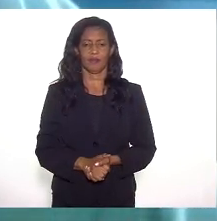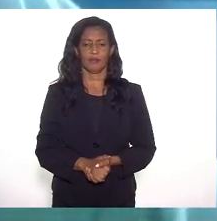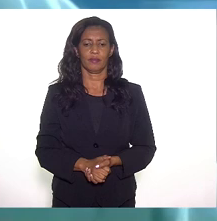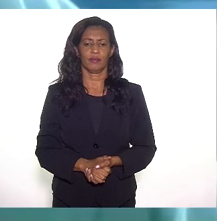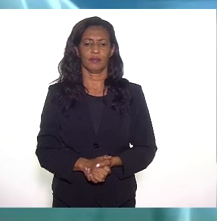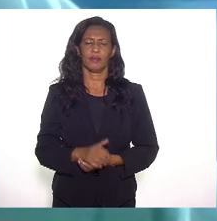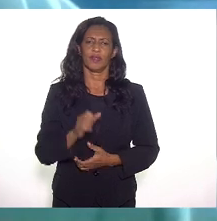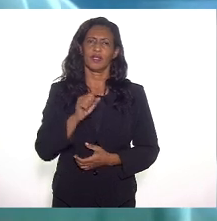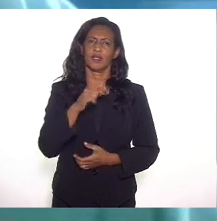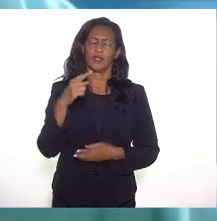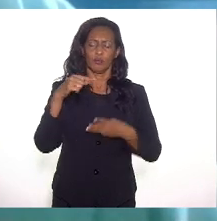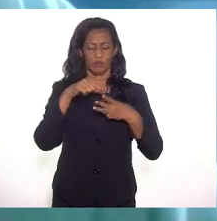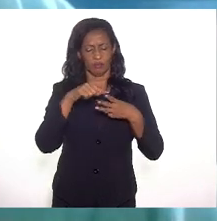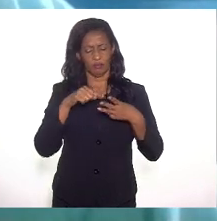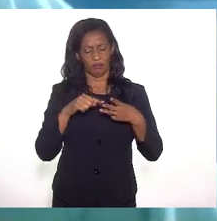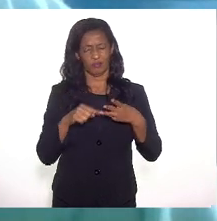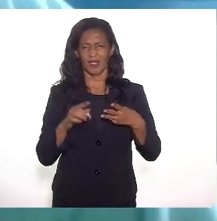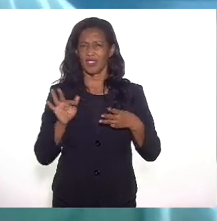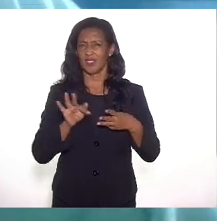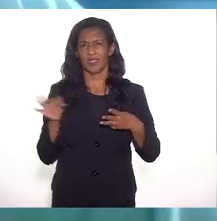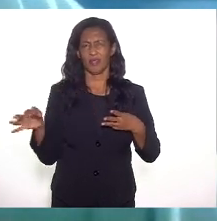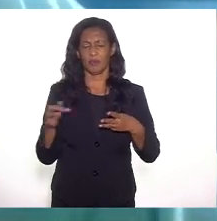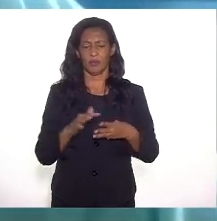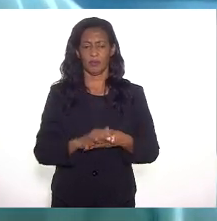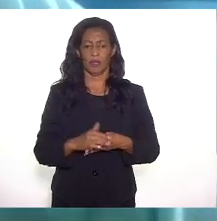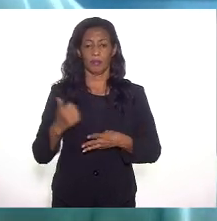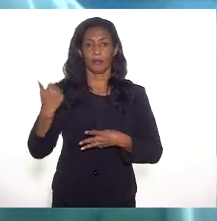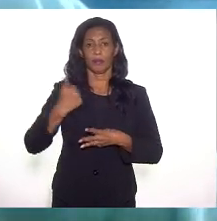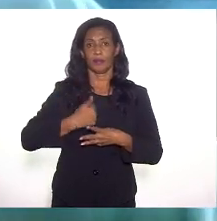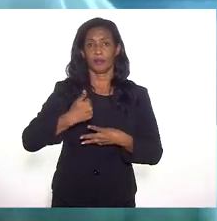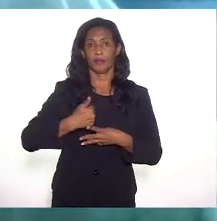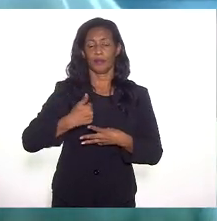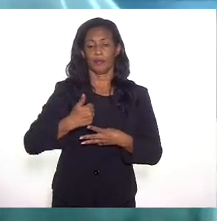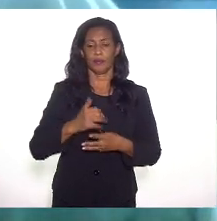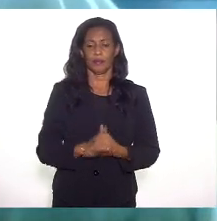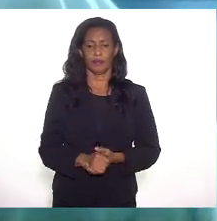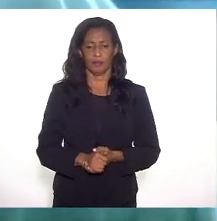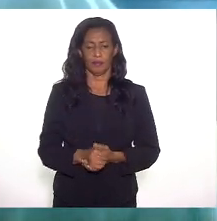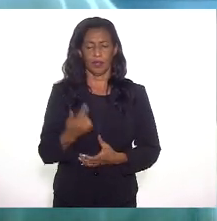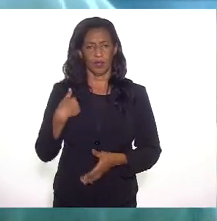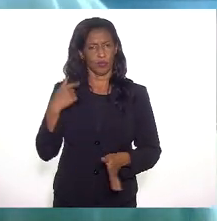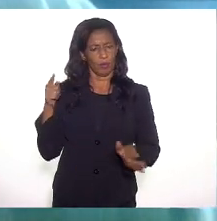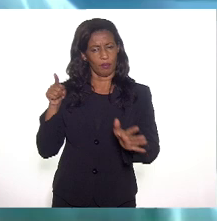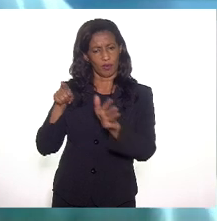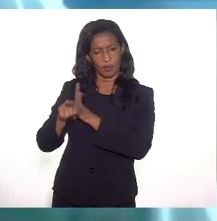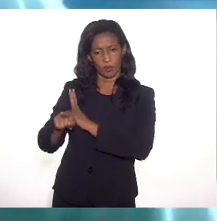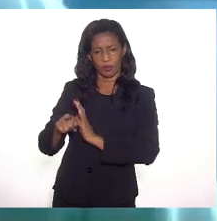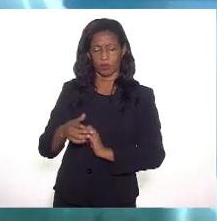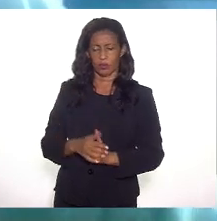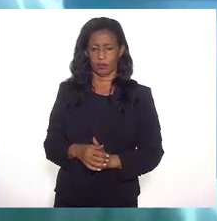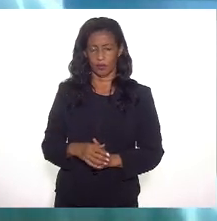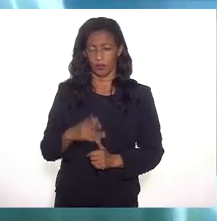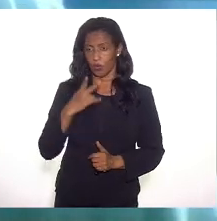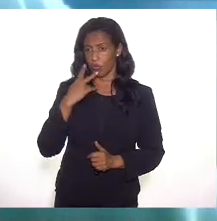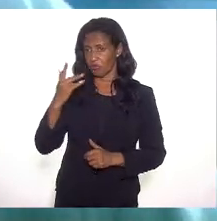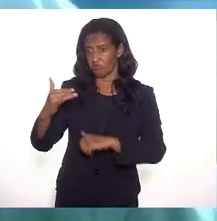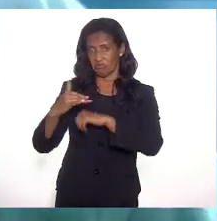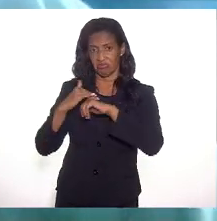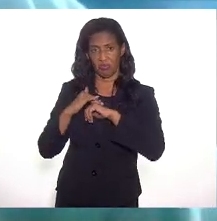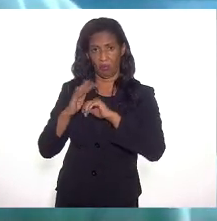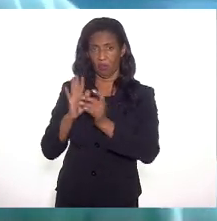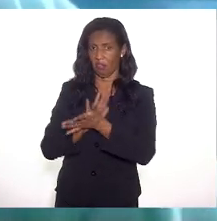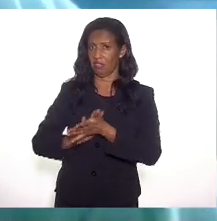São realmente três questões muito simples. Uma, eu já perguntei a Vossa Excelência, Vossa Excelência ficou de falar comigo, mas